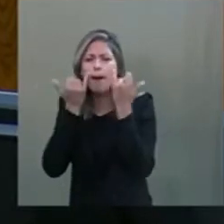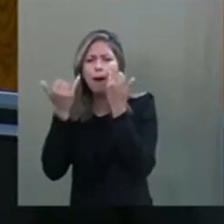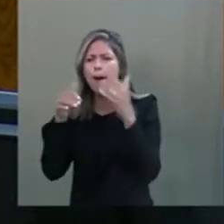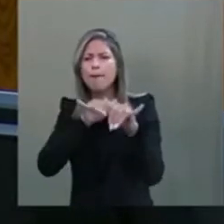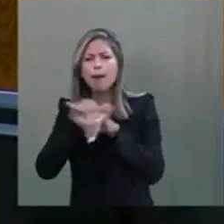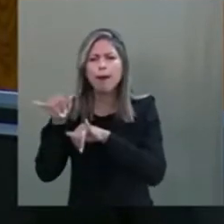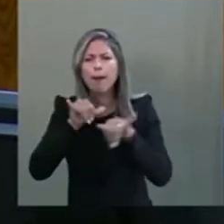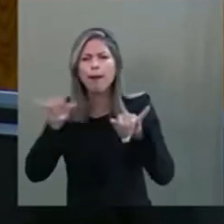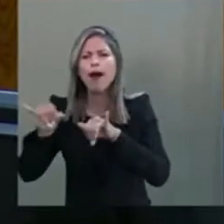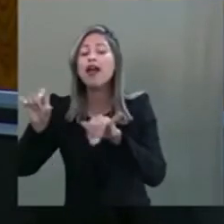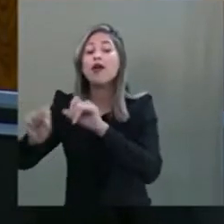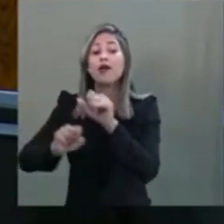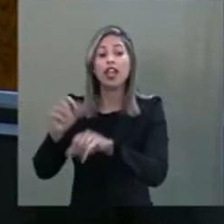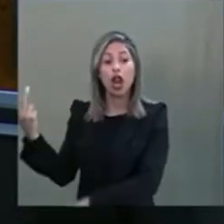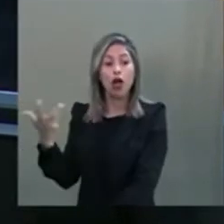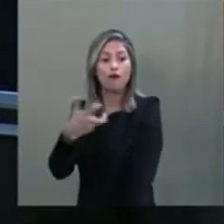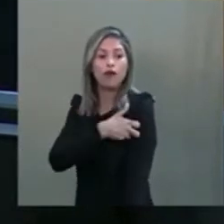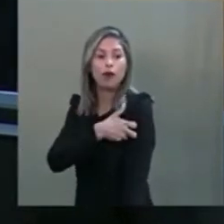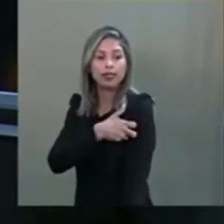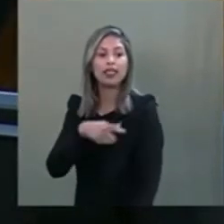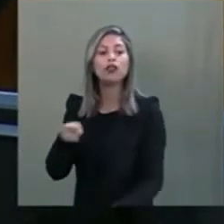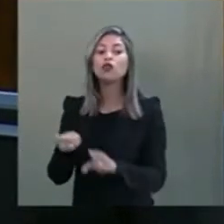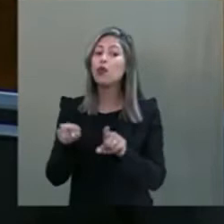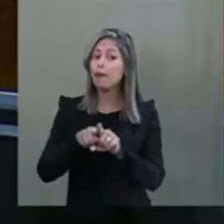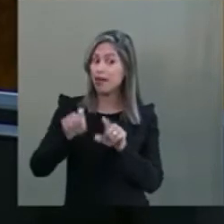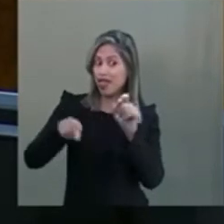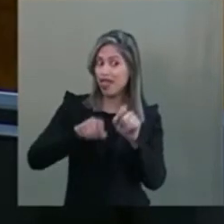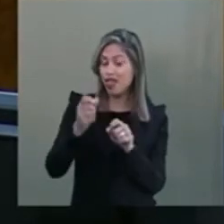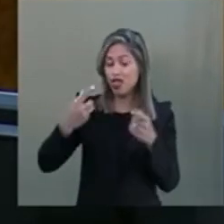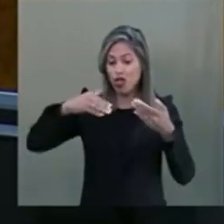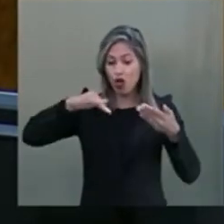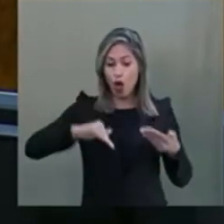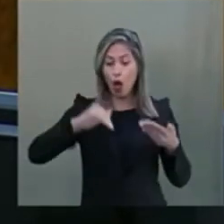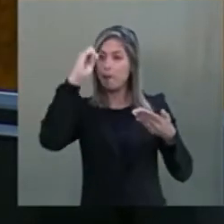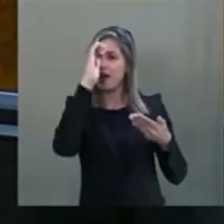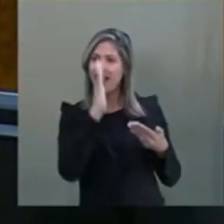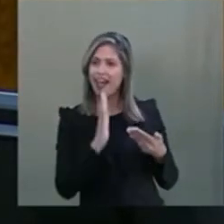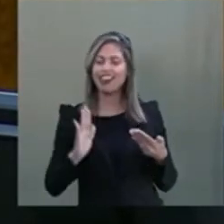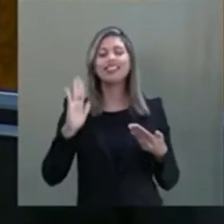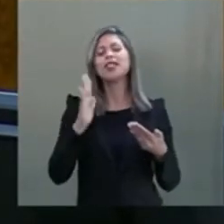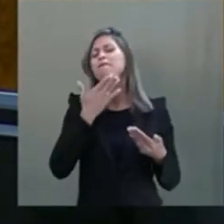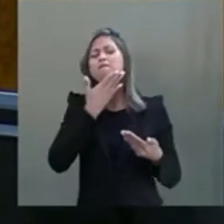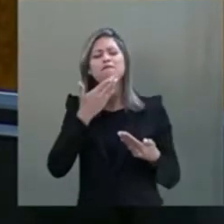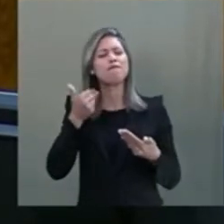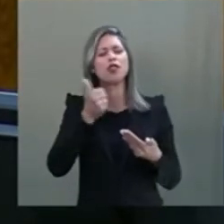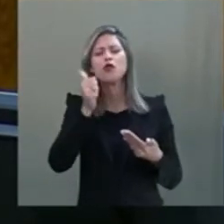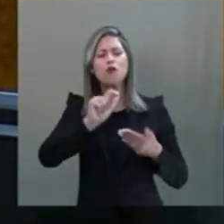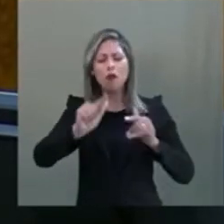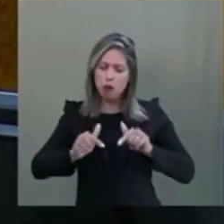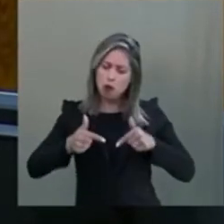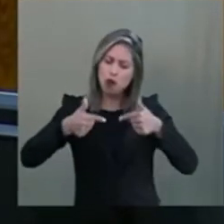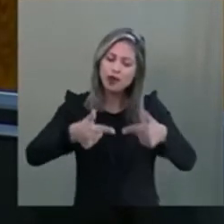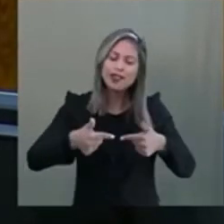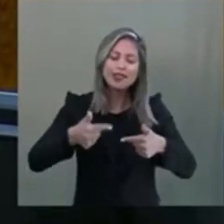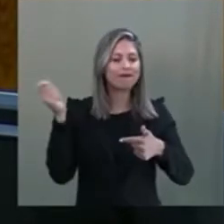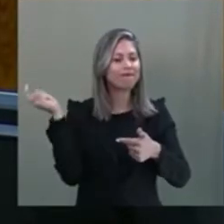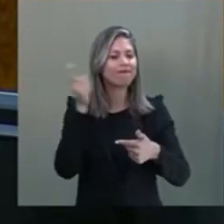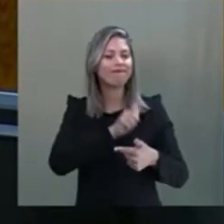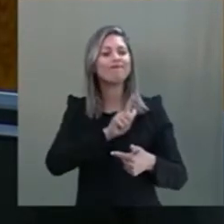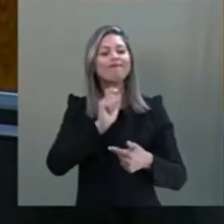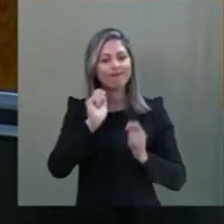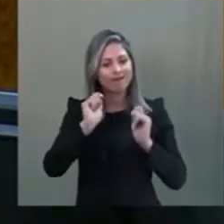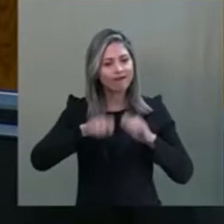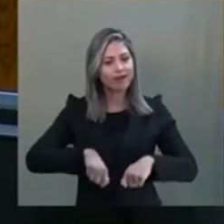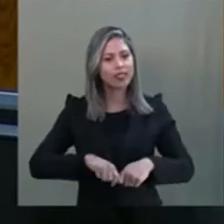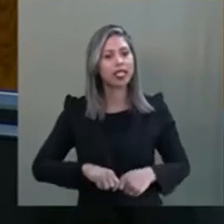a sociedade e o Congresso Nacional Brasileiro teve um grande protagonismo para que isso acontecesse. O